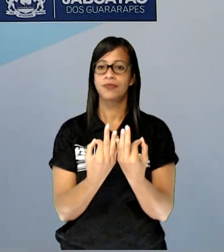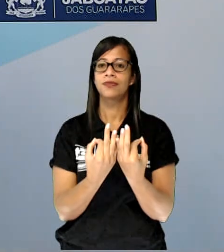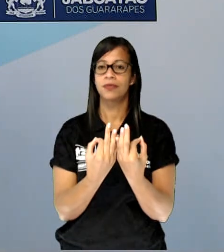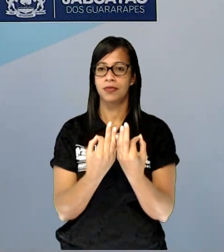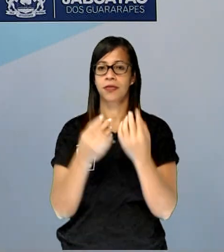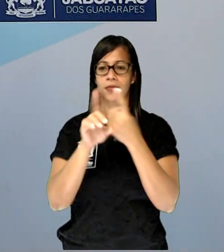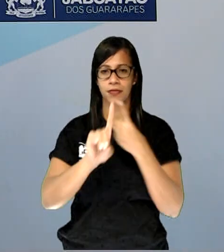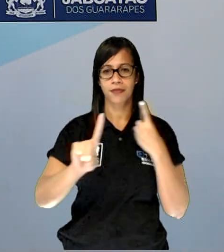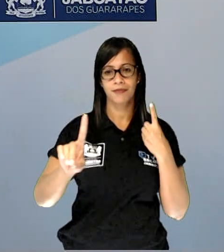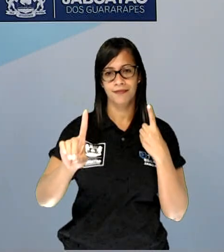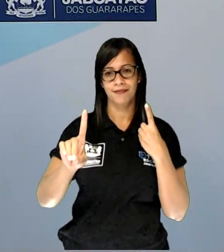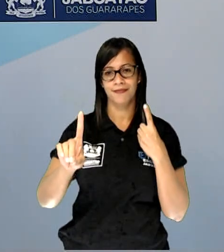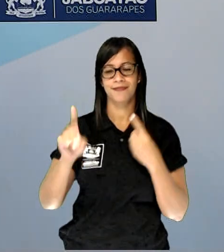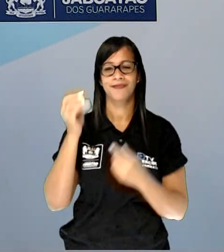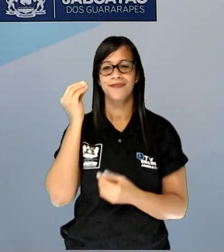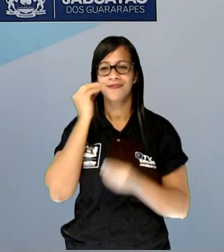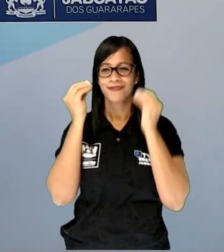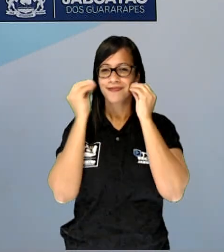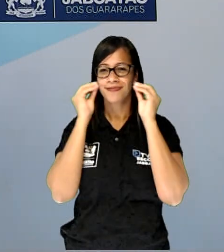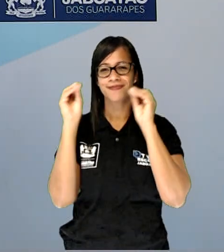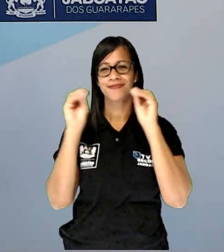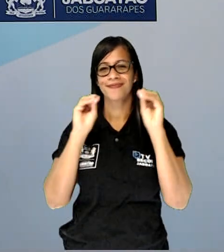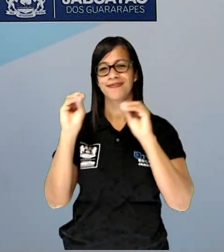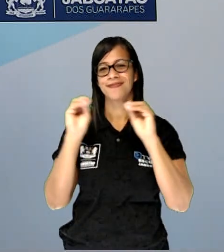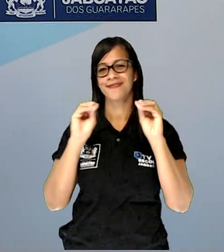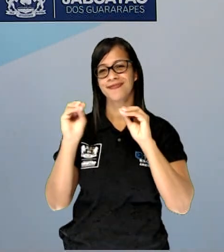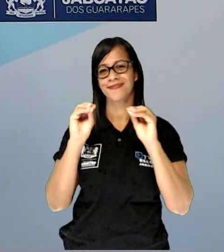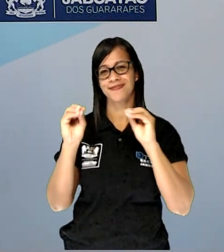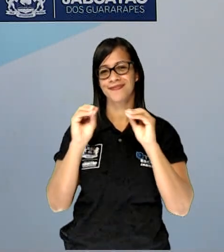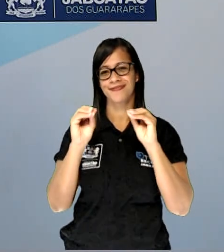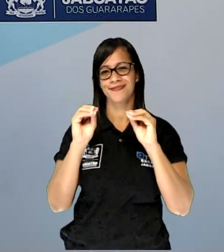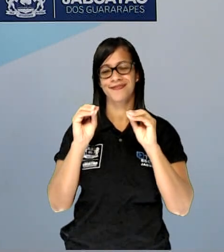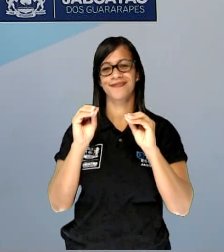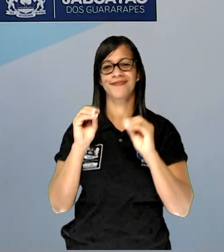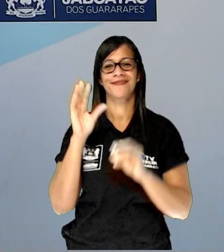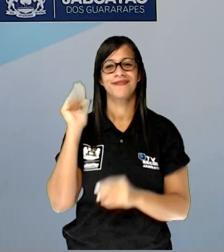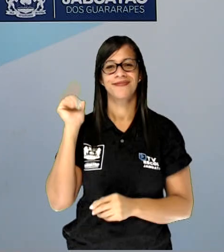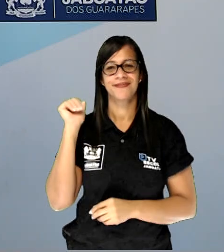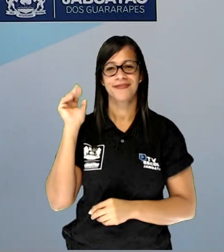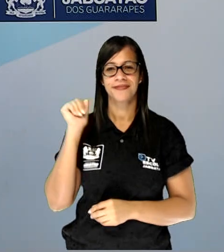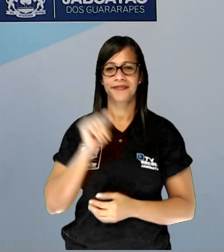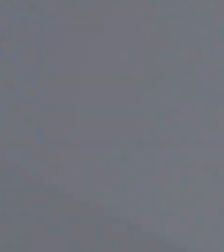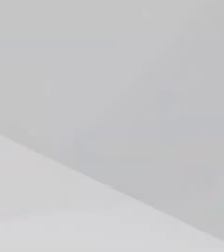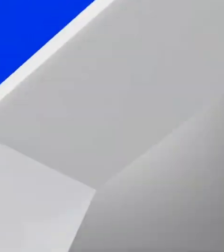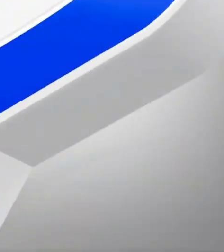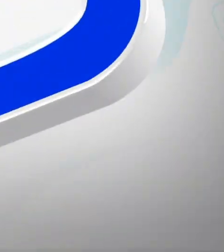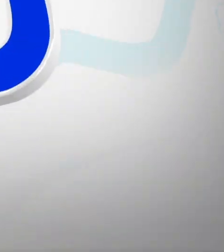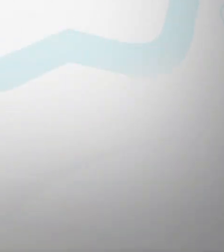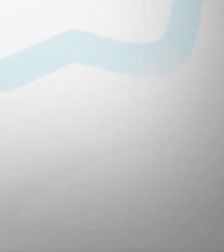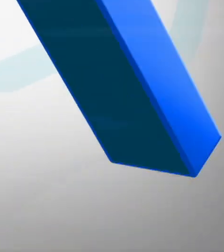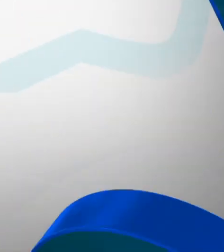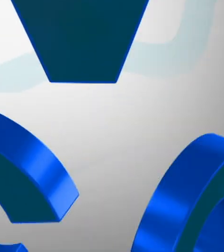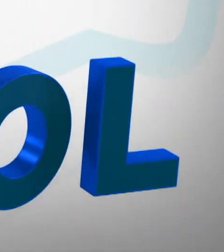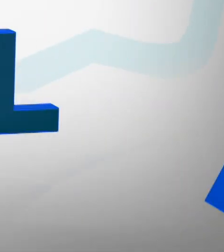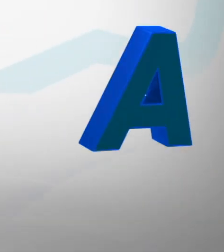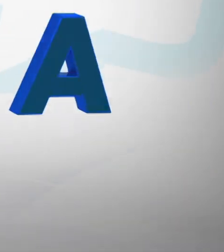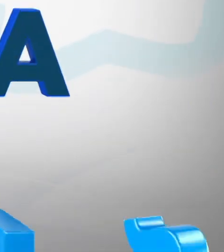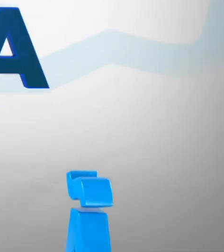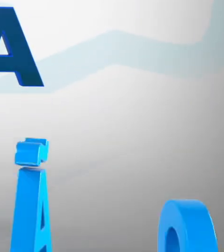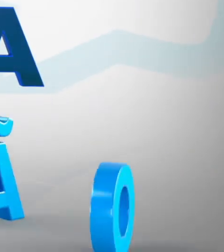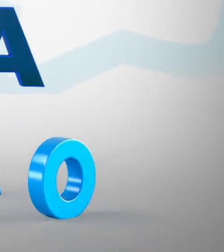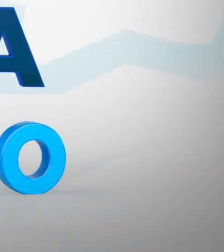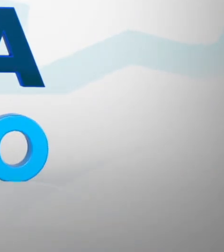social. Um beijo, nos encontraremos nas próximas aulas.